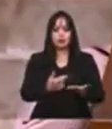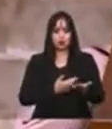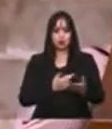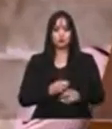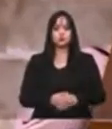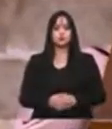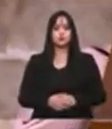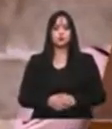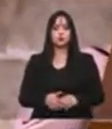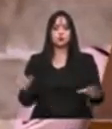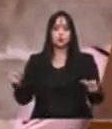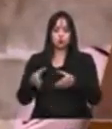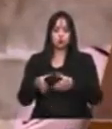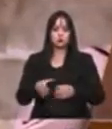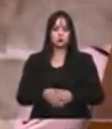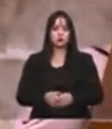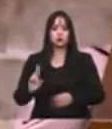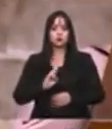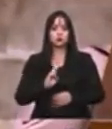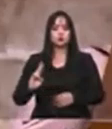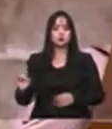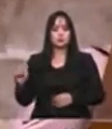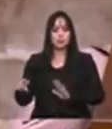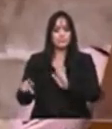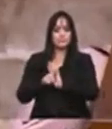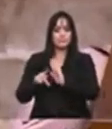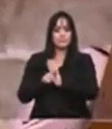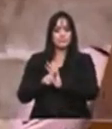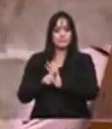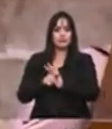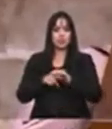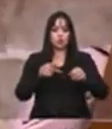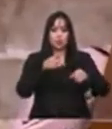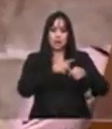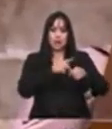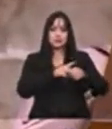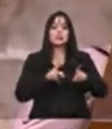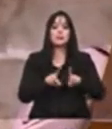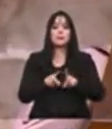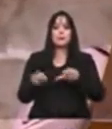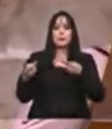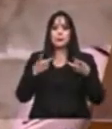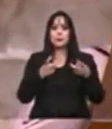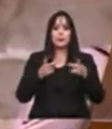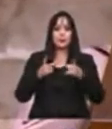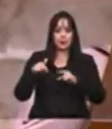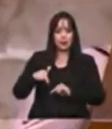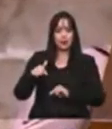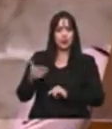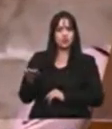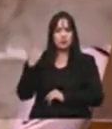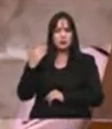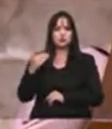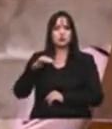relatório do grupo, feito pela própria Petrobras, também constatou o prévio conhecimento